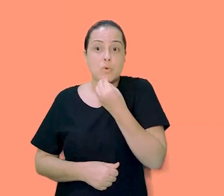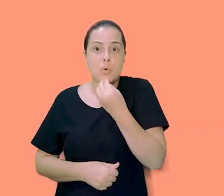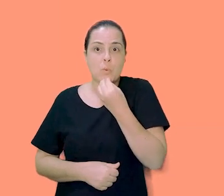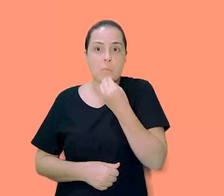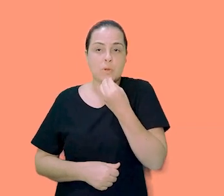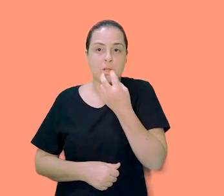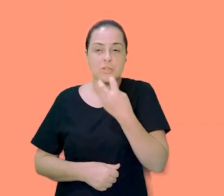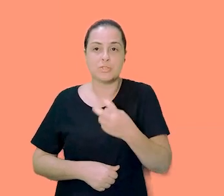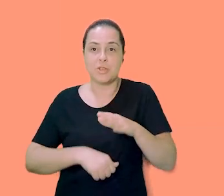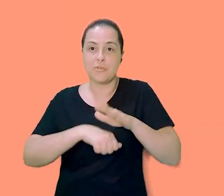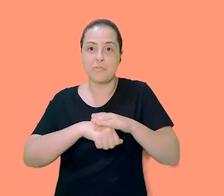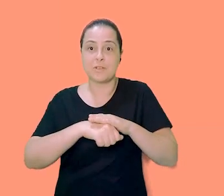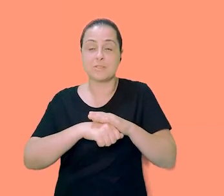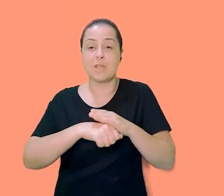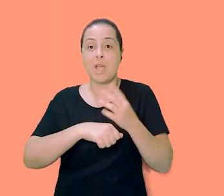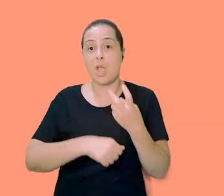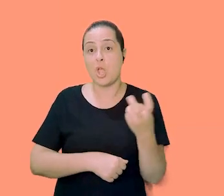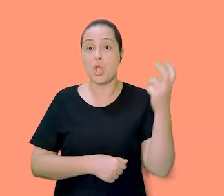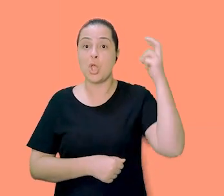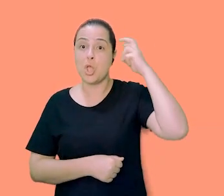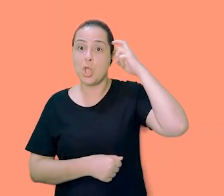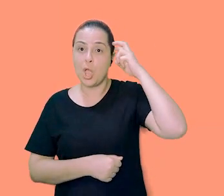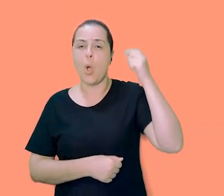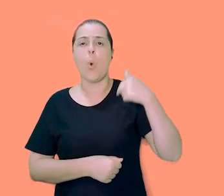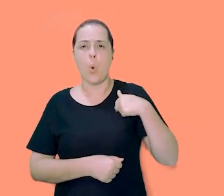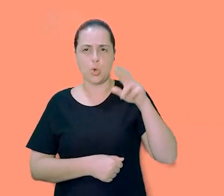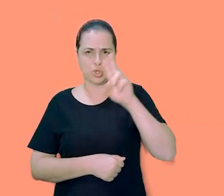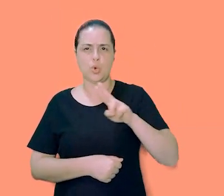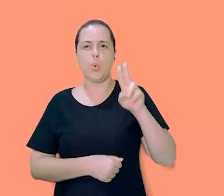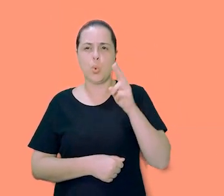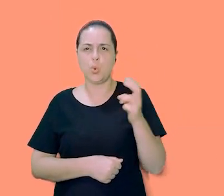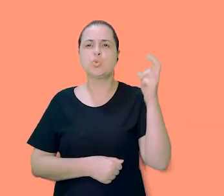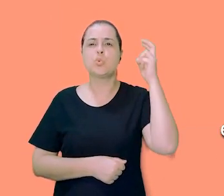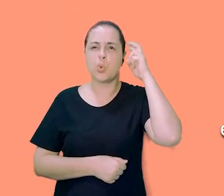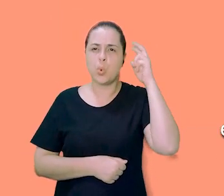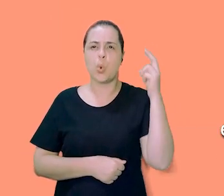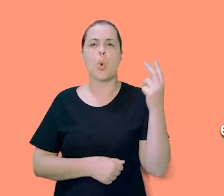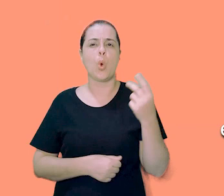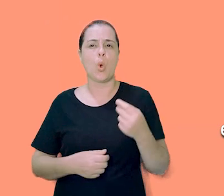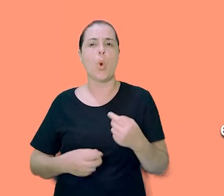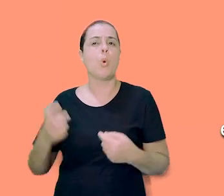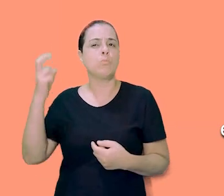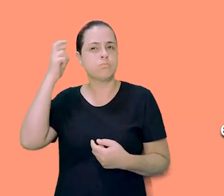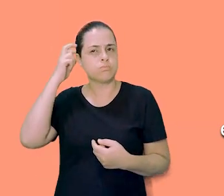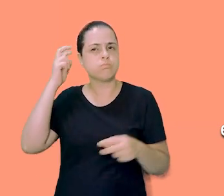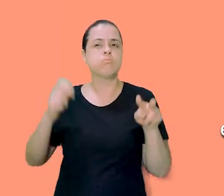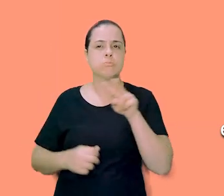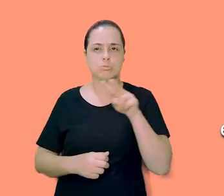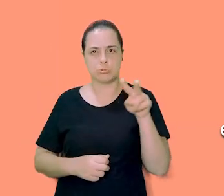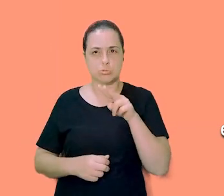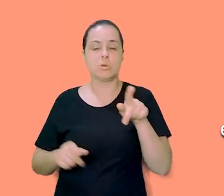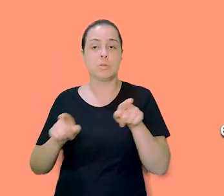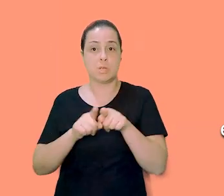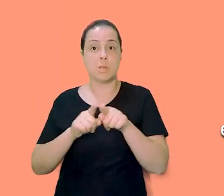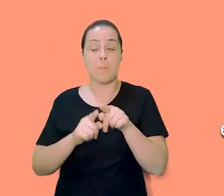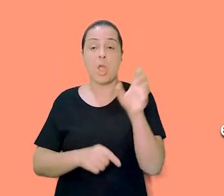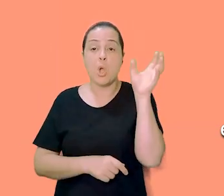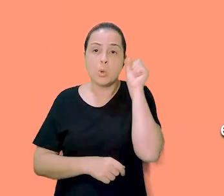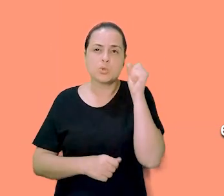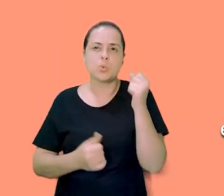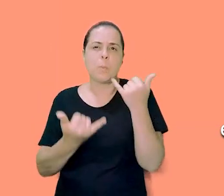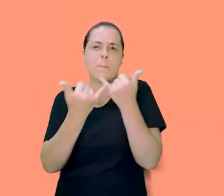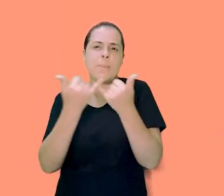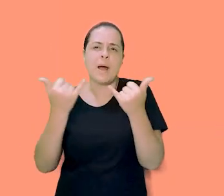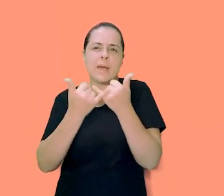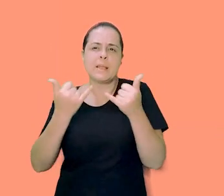de fazer o implante coclear, e hoje eu sou usuária de implante coclear bilateral, e eu tenho uma audição muito próxima do limiar de uma